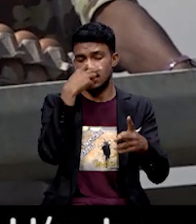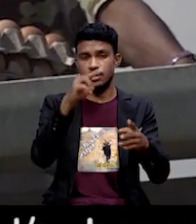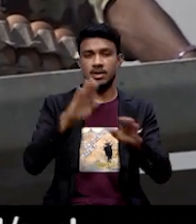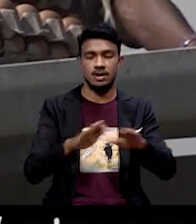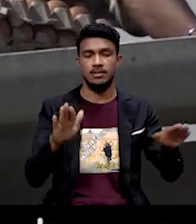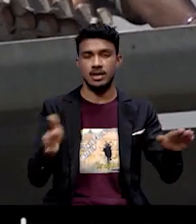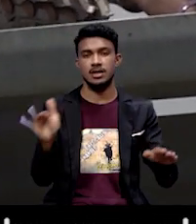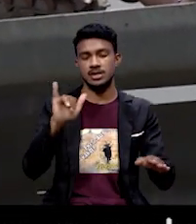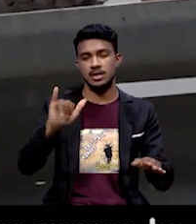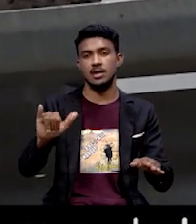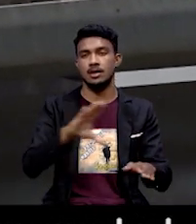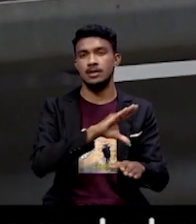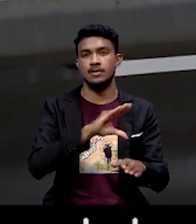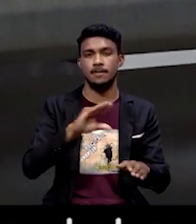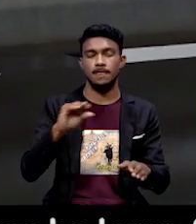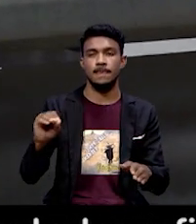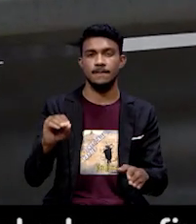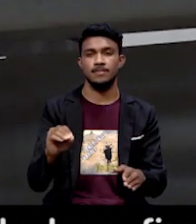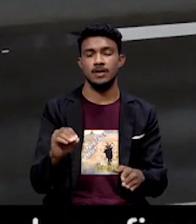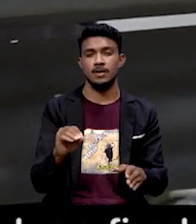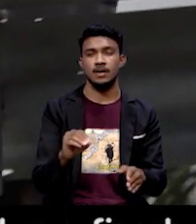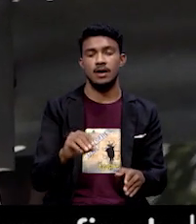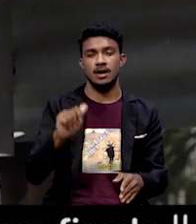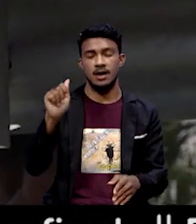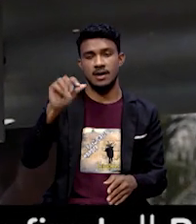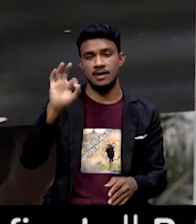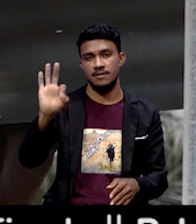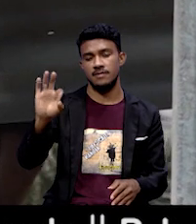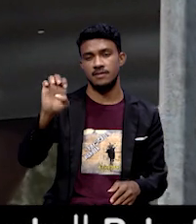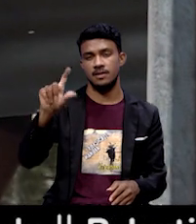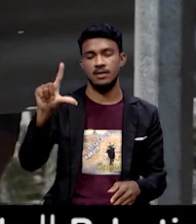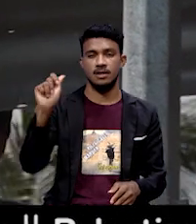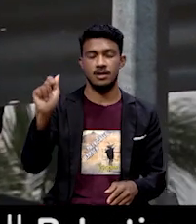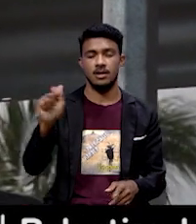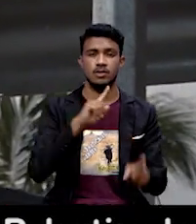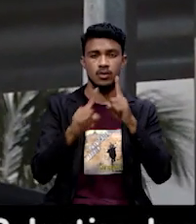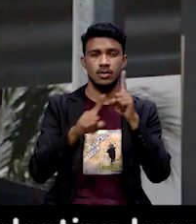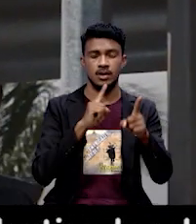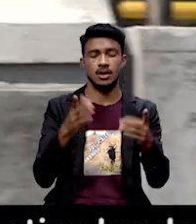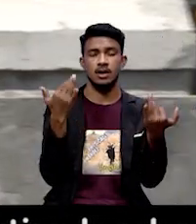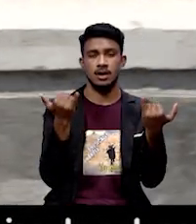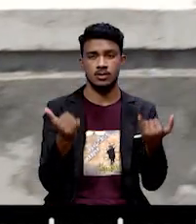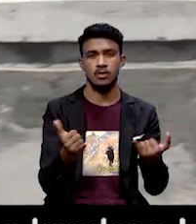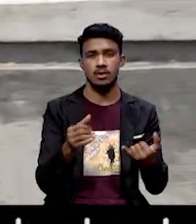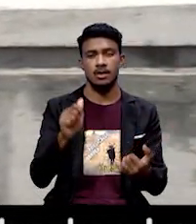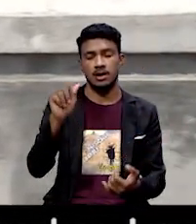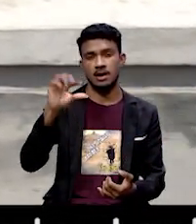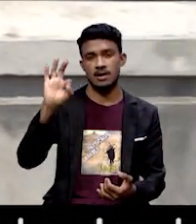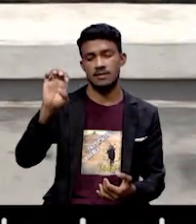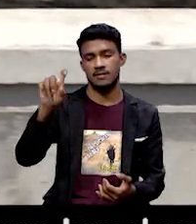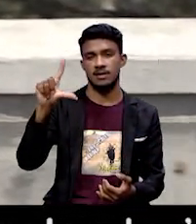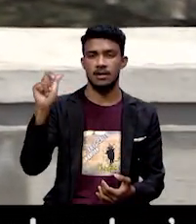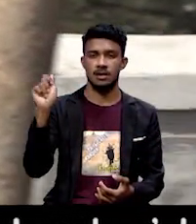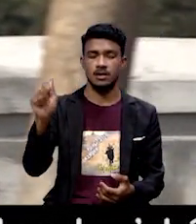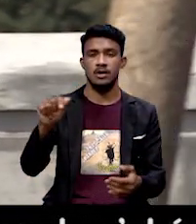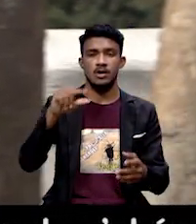kiksira. General Manager Afela Olinda Cardoso explica de daune Afela ho governo prepara ona